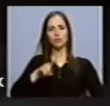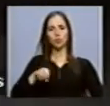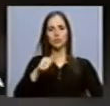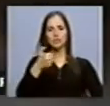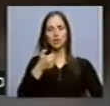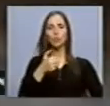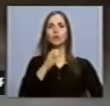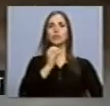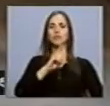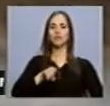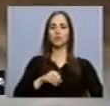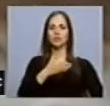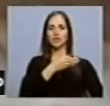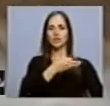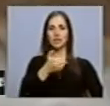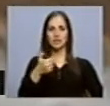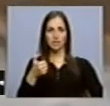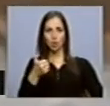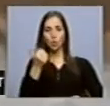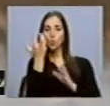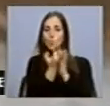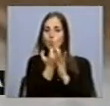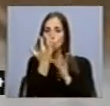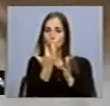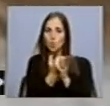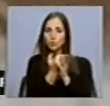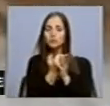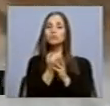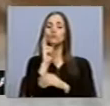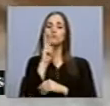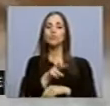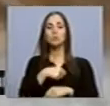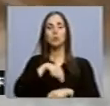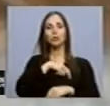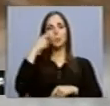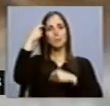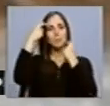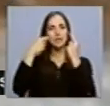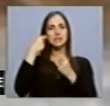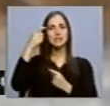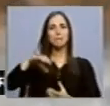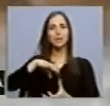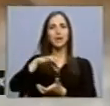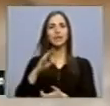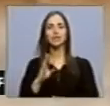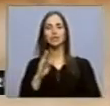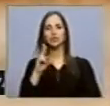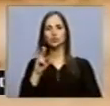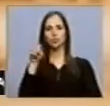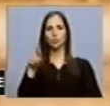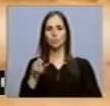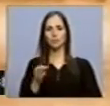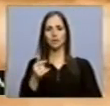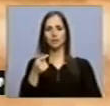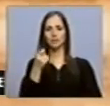que é a unidade de medida dos campos magnéticos, eis que nós pensávamos que em Júpiter nós íamos encontrar campos magnéticos da ordem